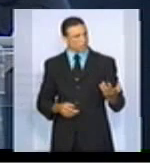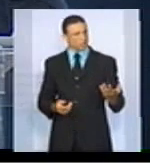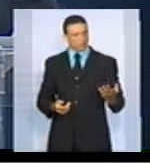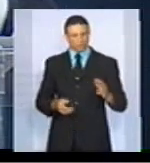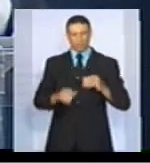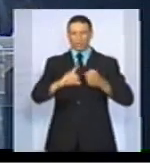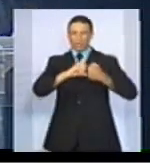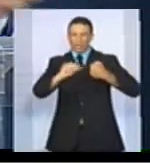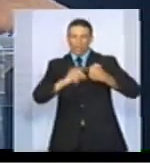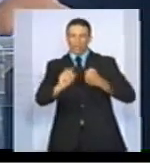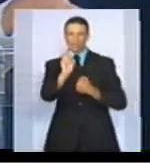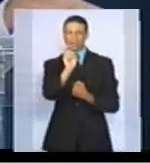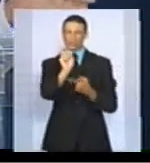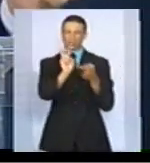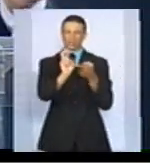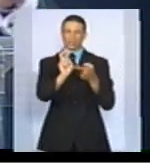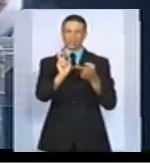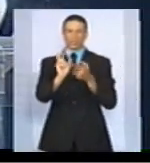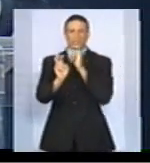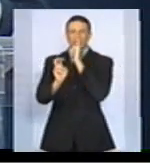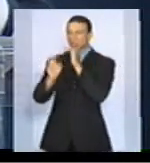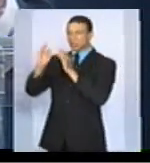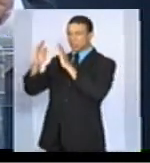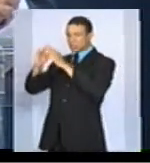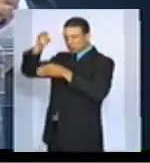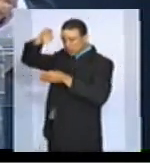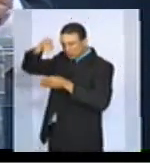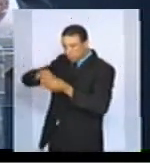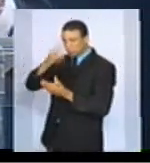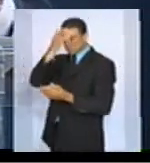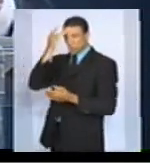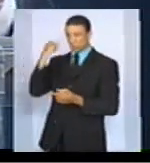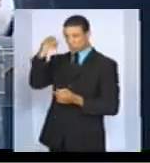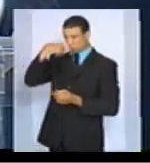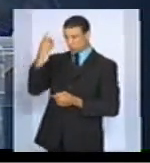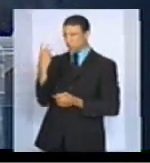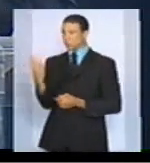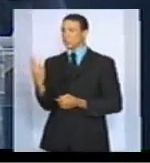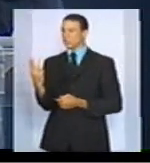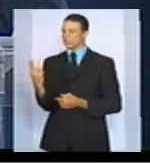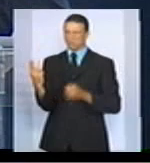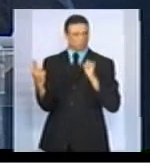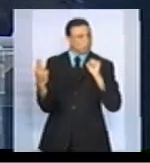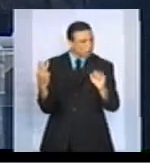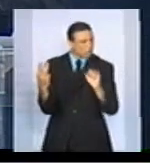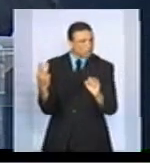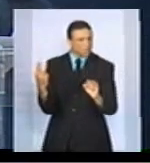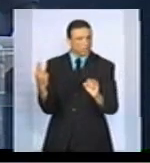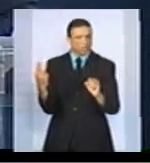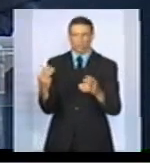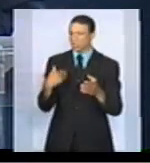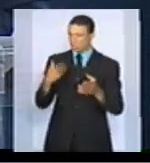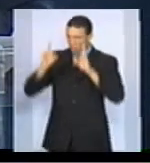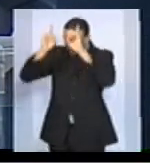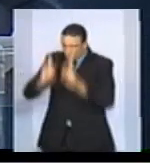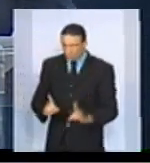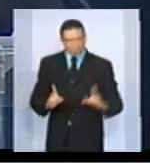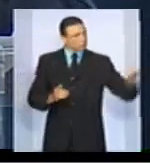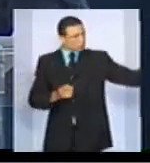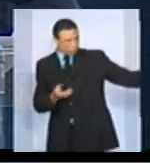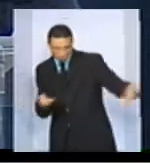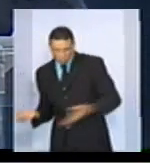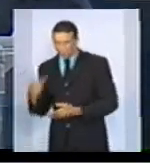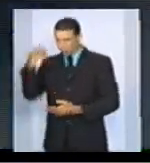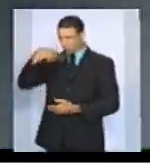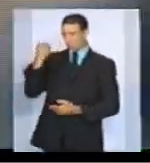no artigo quinto mas uma pessoa vai morar três horas por semana na sua casa eu posso ter o direito de colocar uma pessoa 10 horas por semana na minha